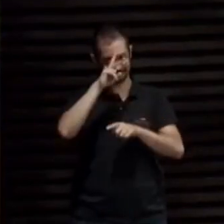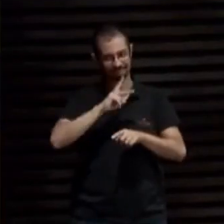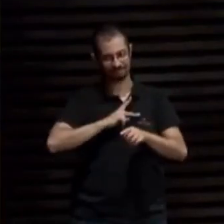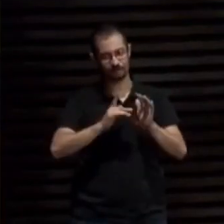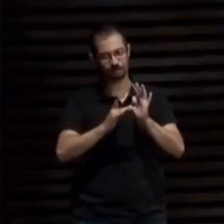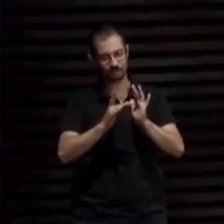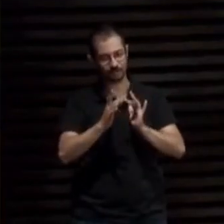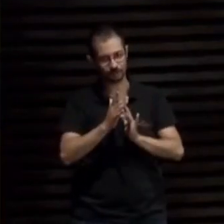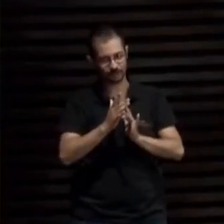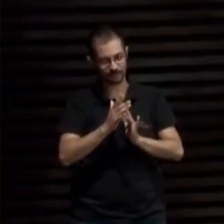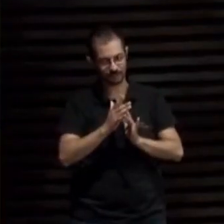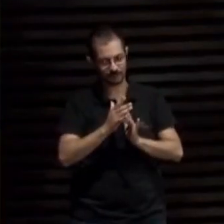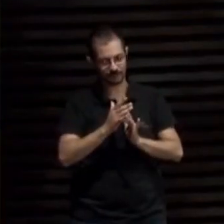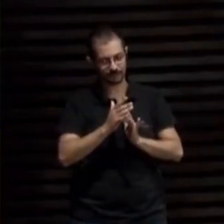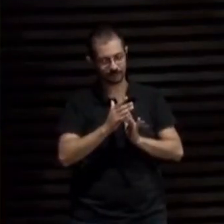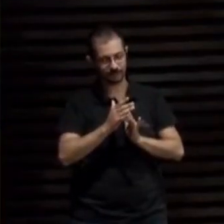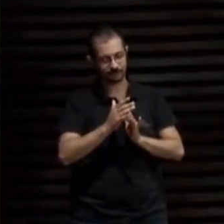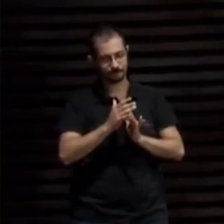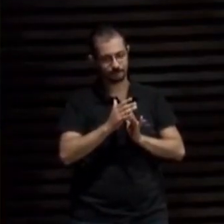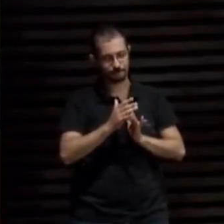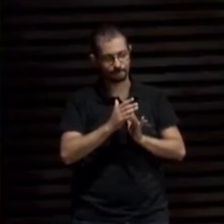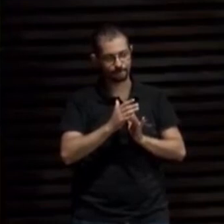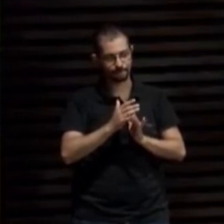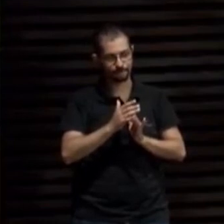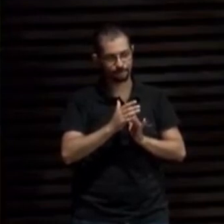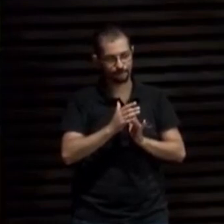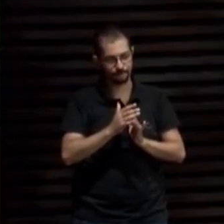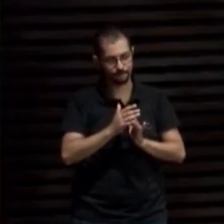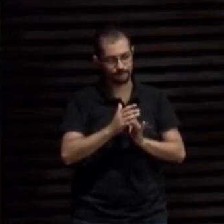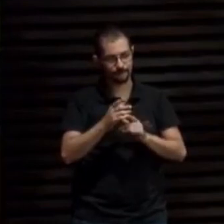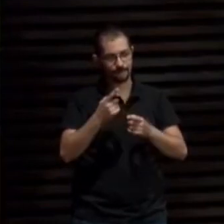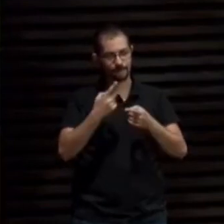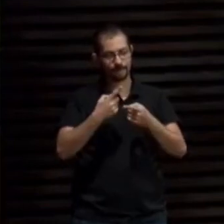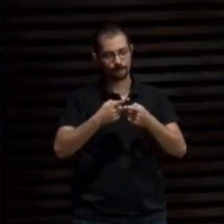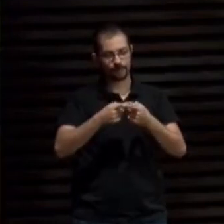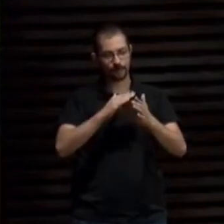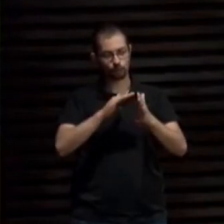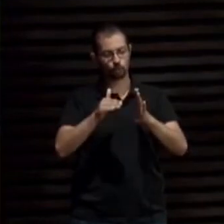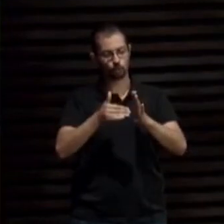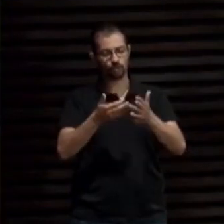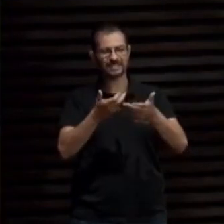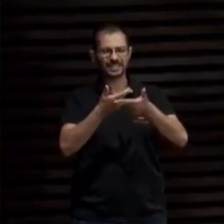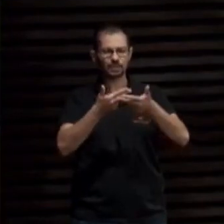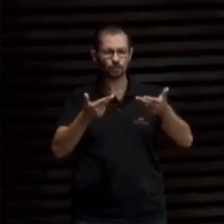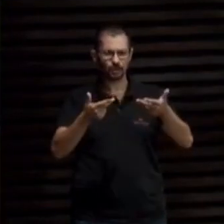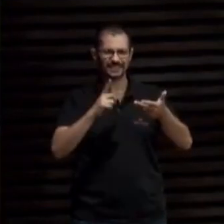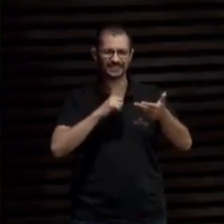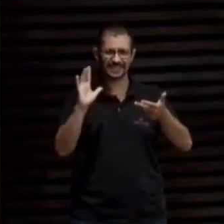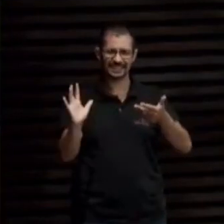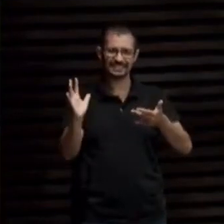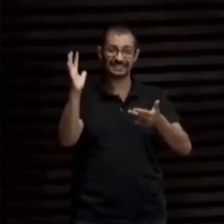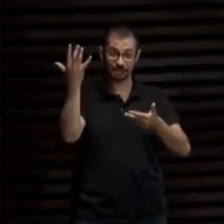porque convinha que aquele por cuja causa e por quem todas as coisas existem, conduzindo